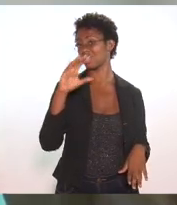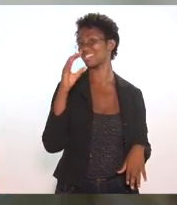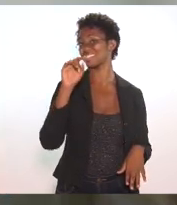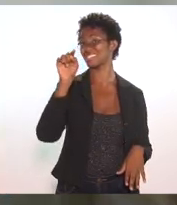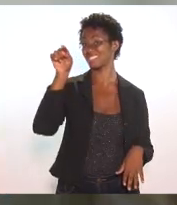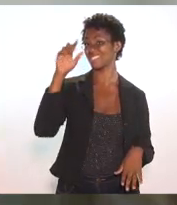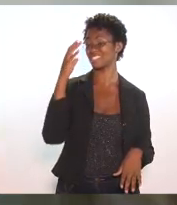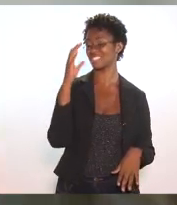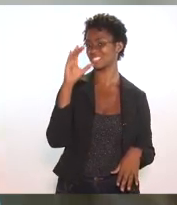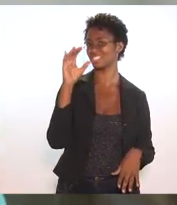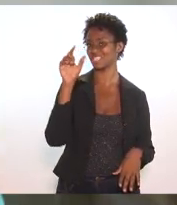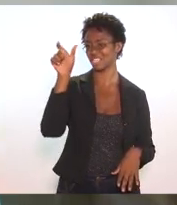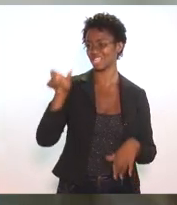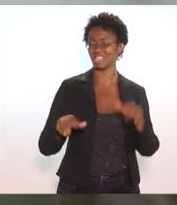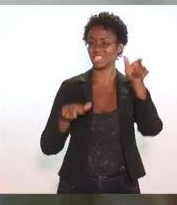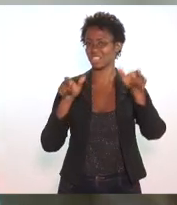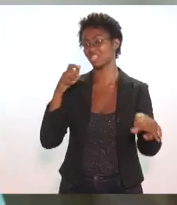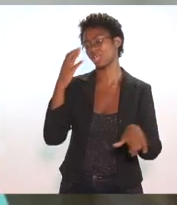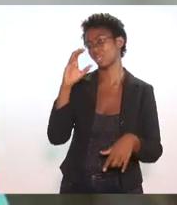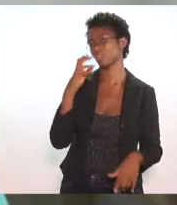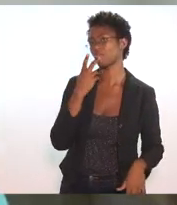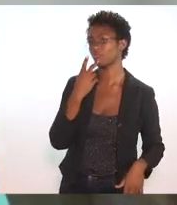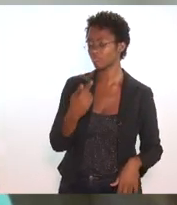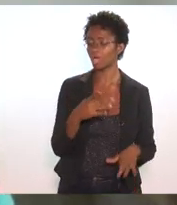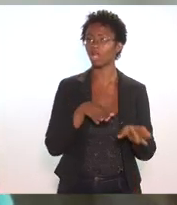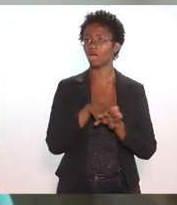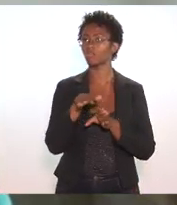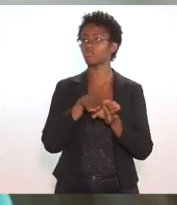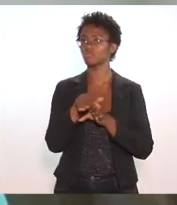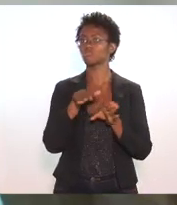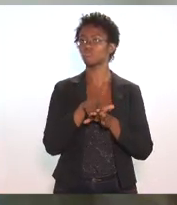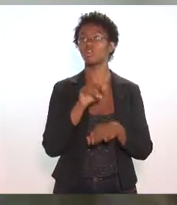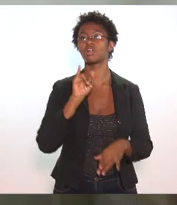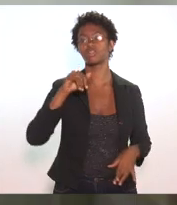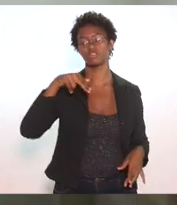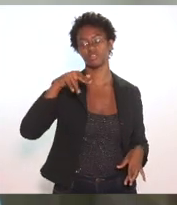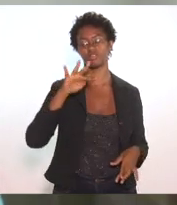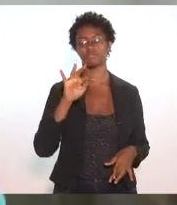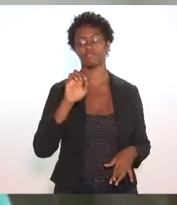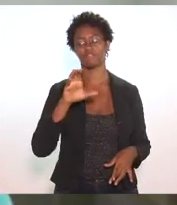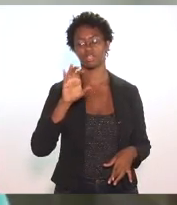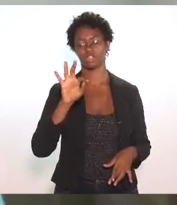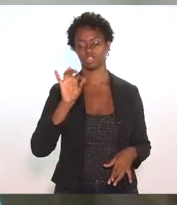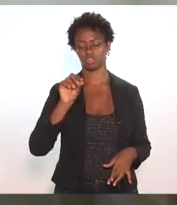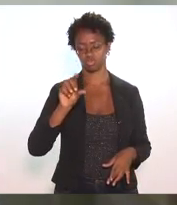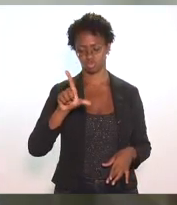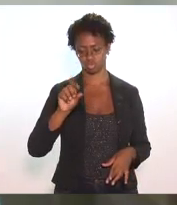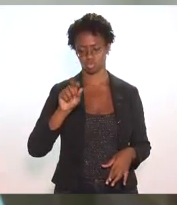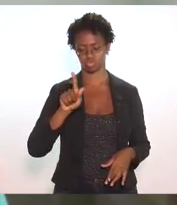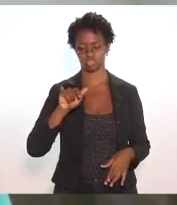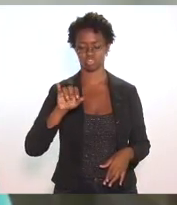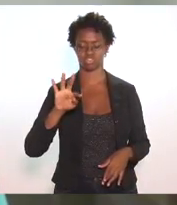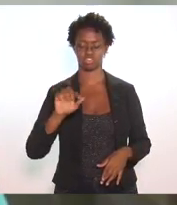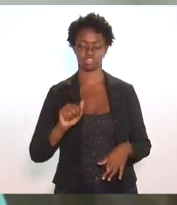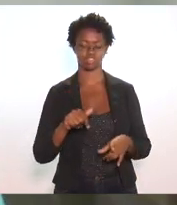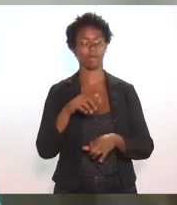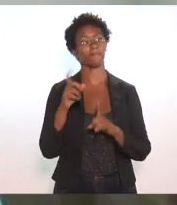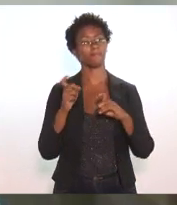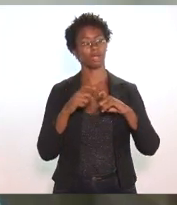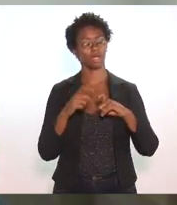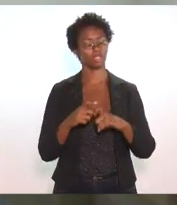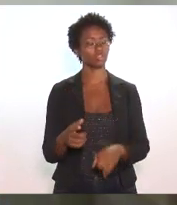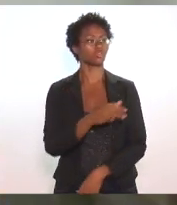é a ciência, são os cientistas, são os infectologistas, são os médicos, são os enfermeiros,